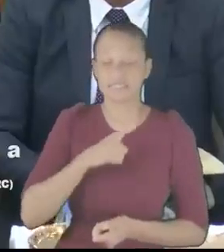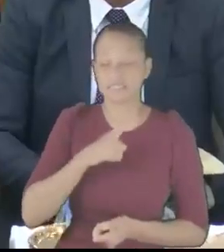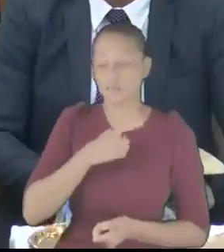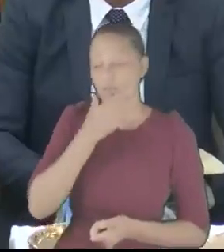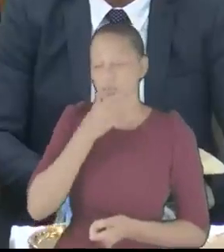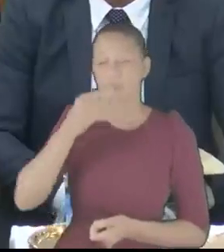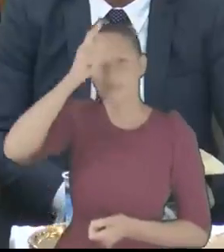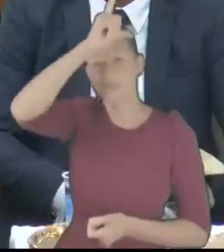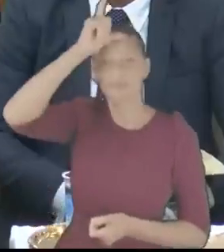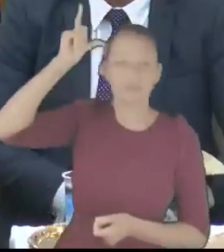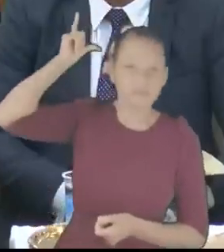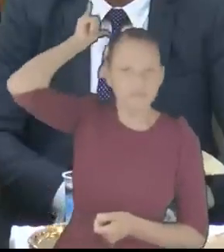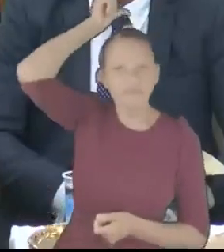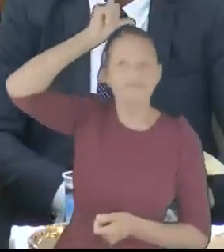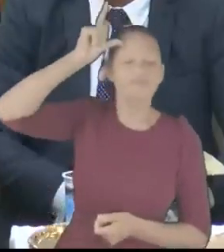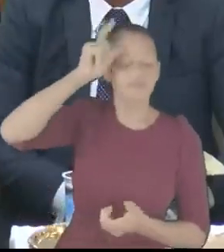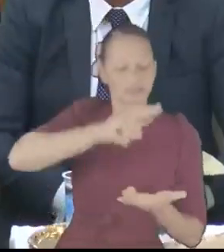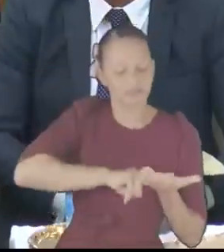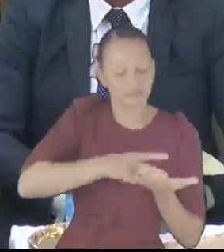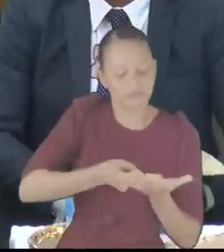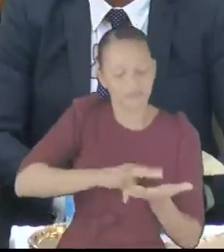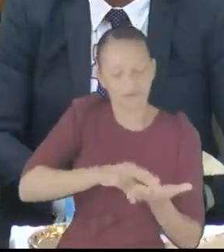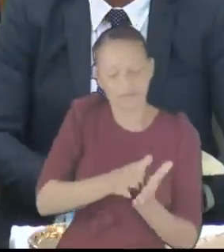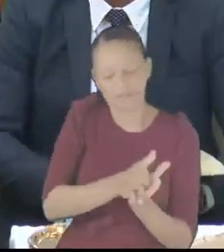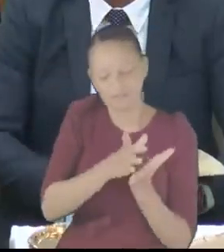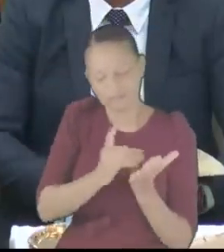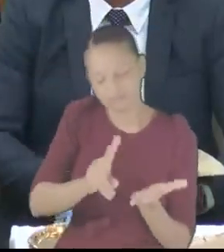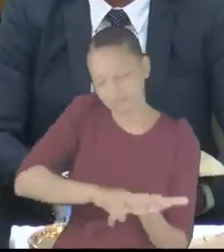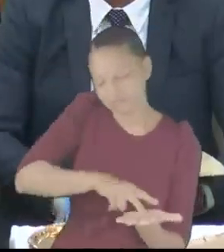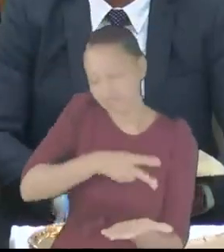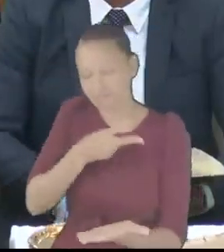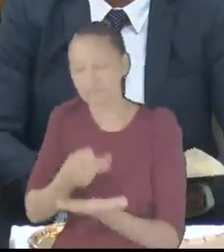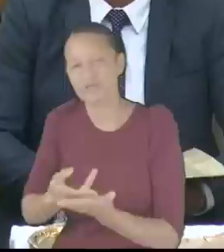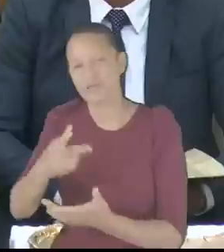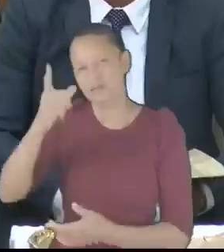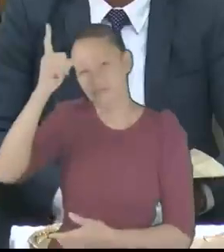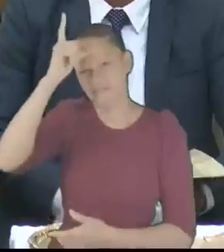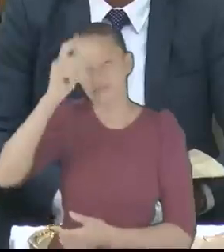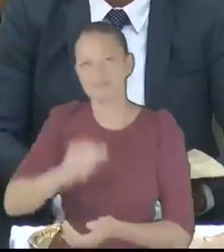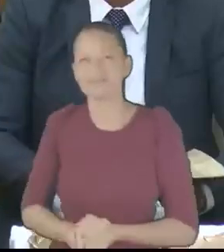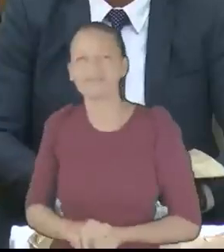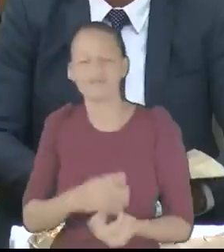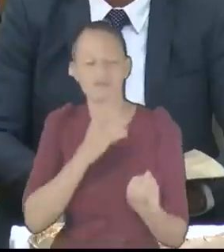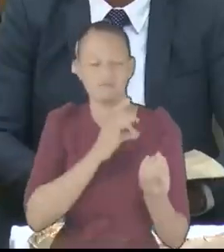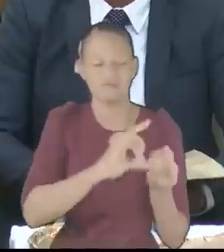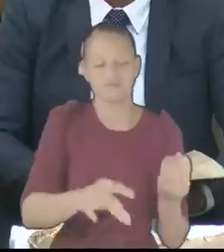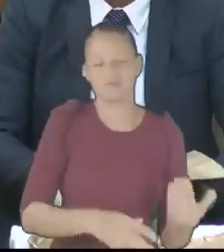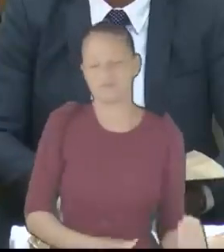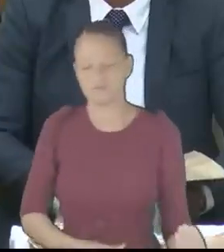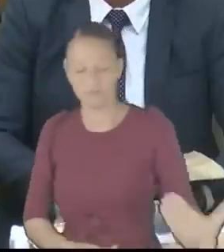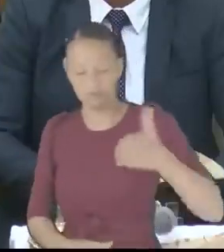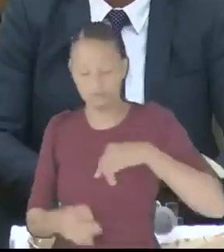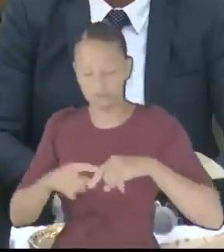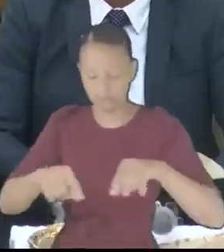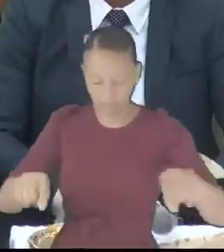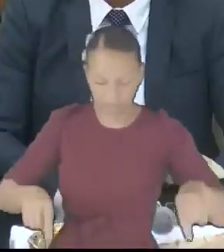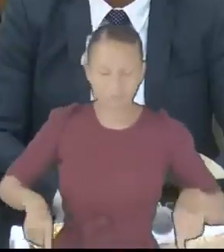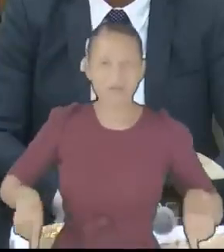Lutero estava traduzindo a Bíblia para o alemão e o diabo entrou na sala